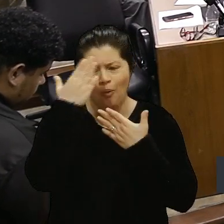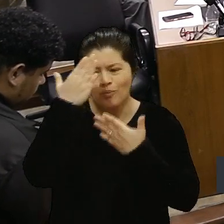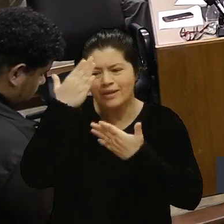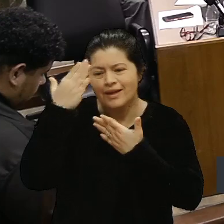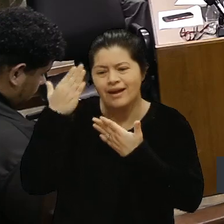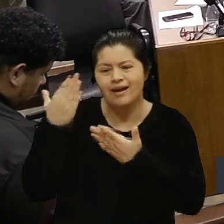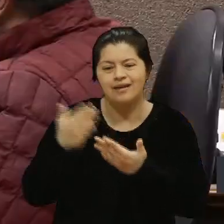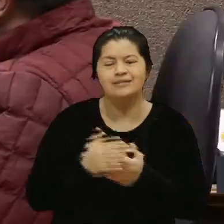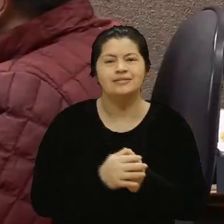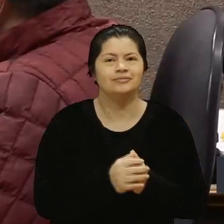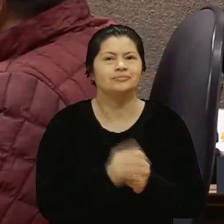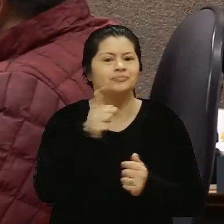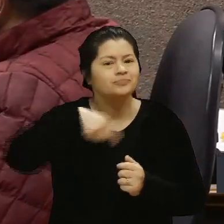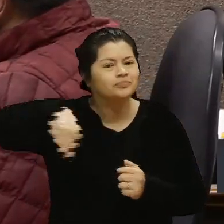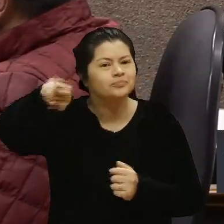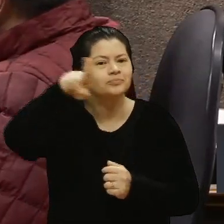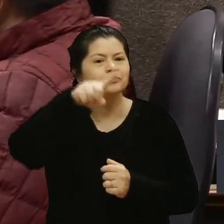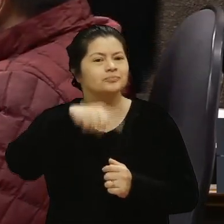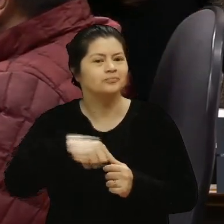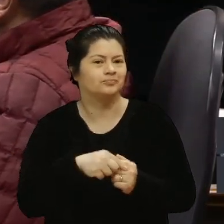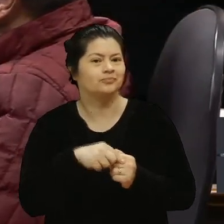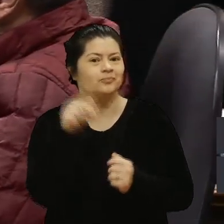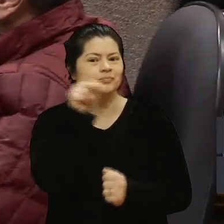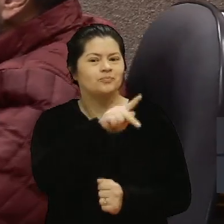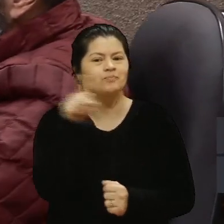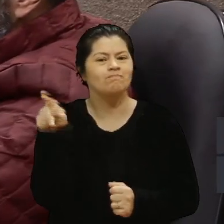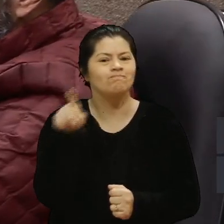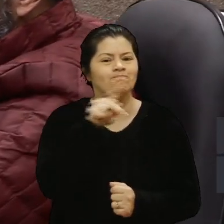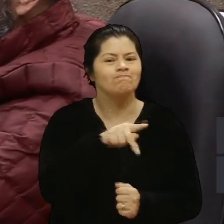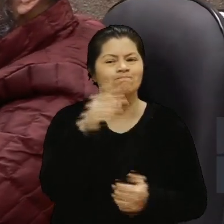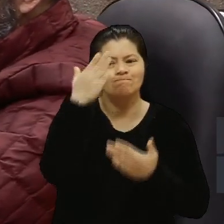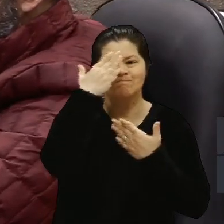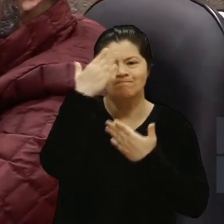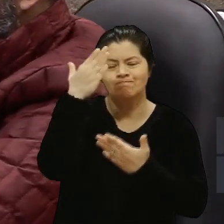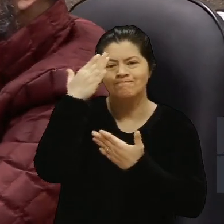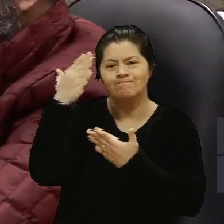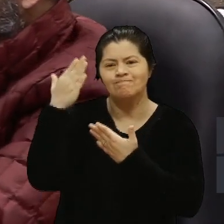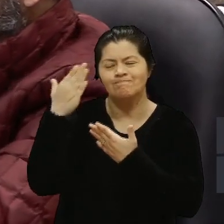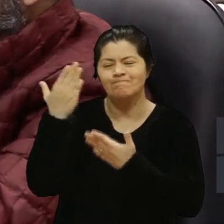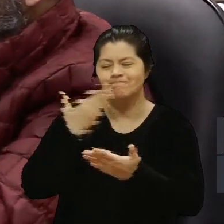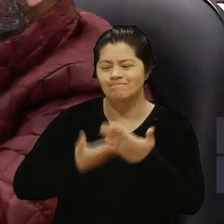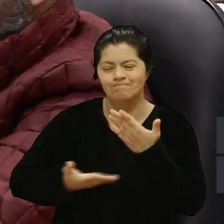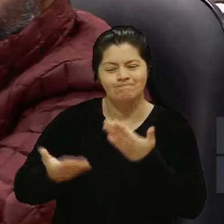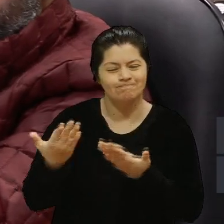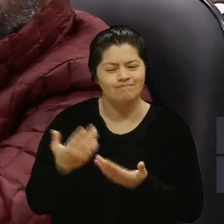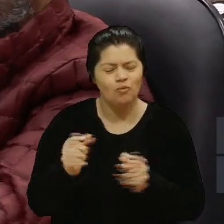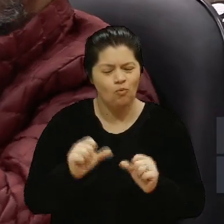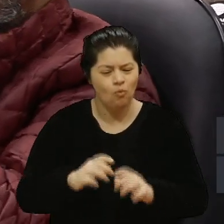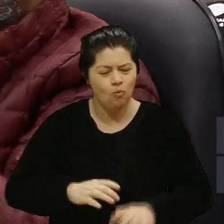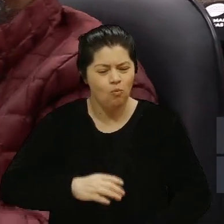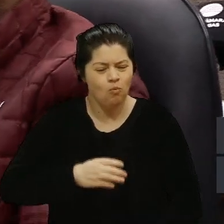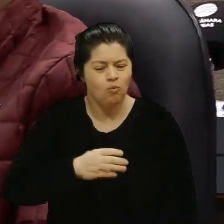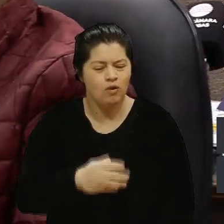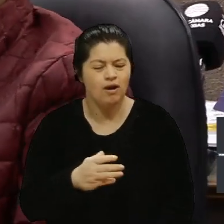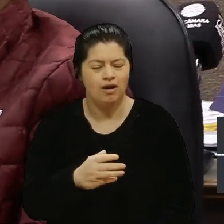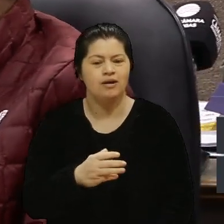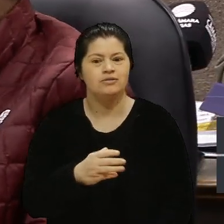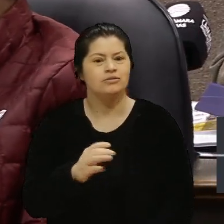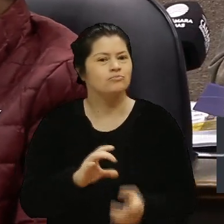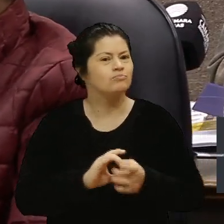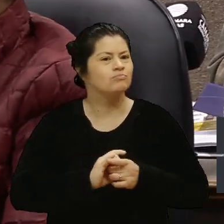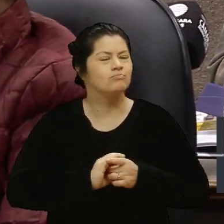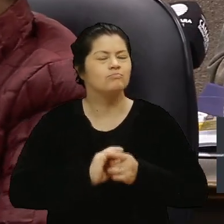agradecimentos a vocês, profs. Obrigado pela resiliência, pela coragem, pela